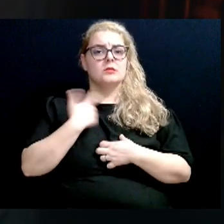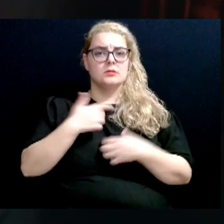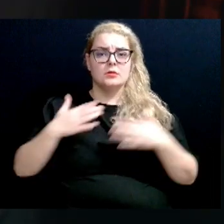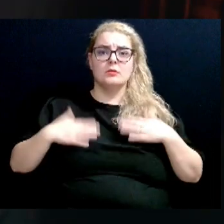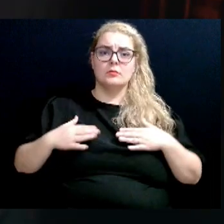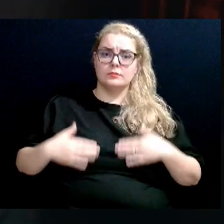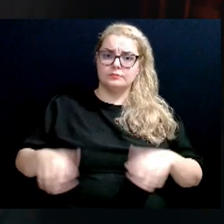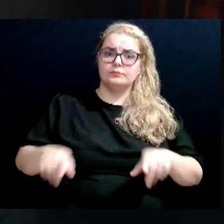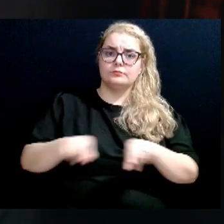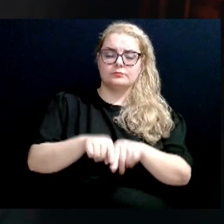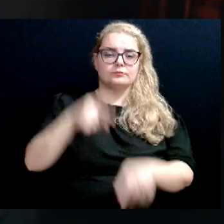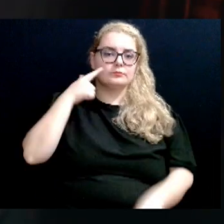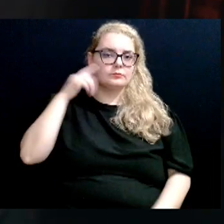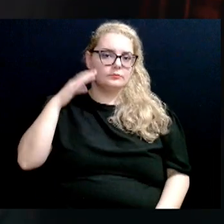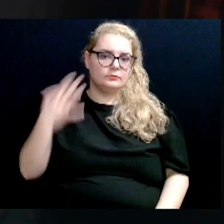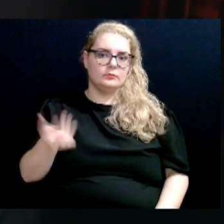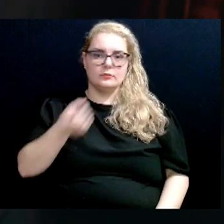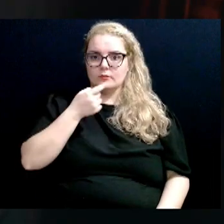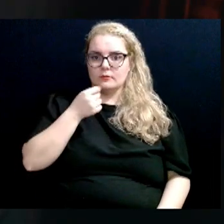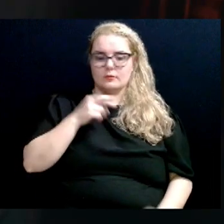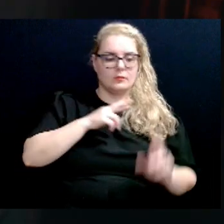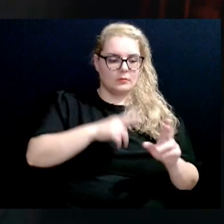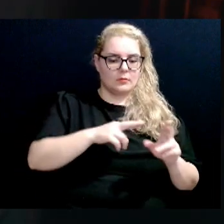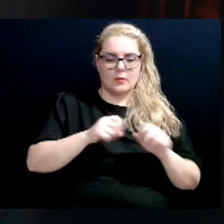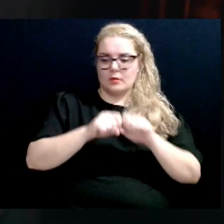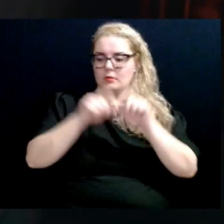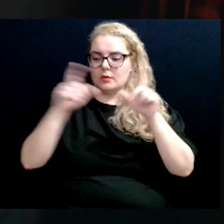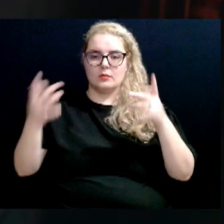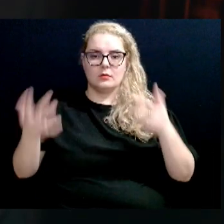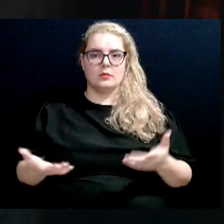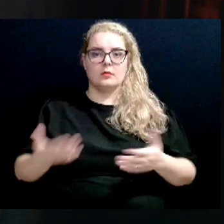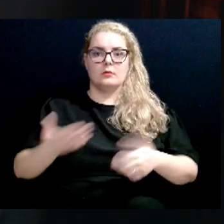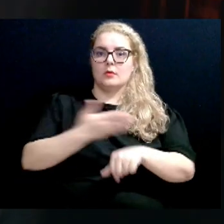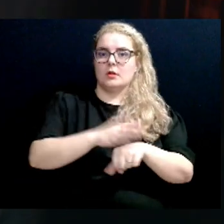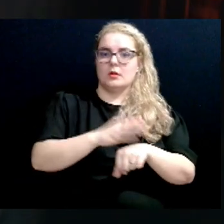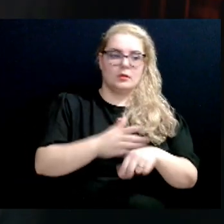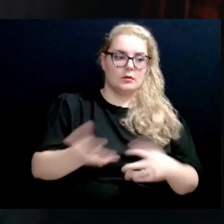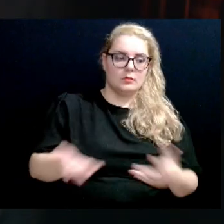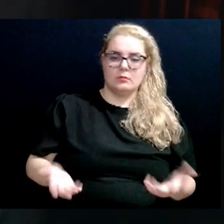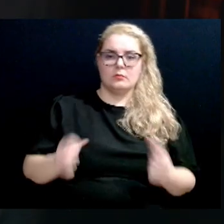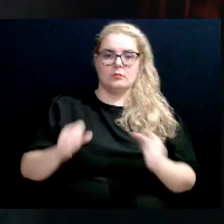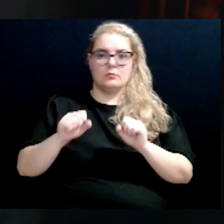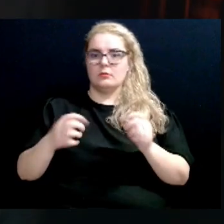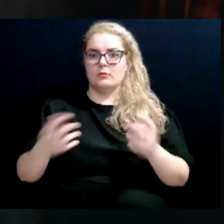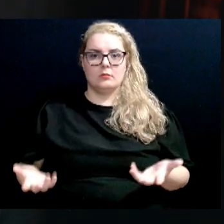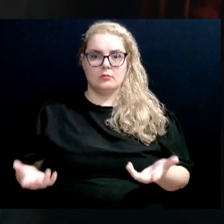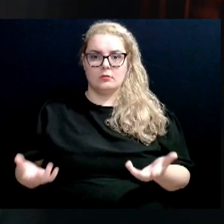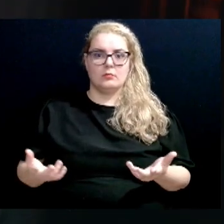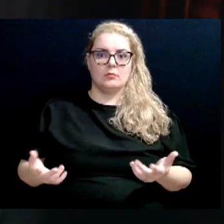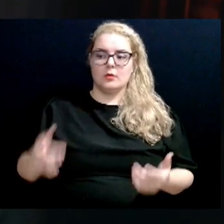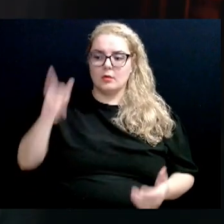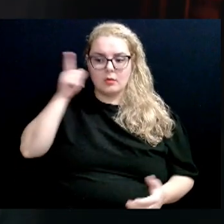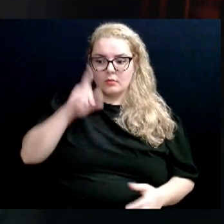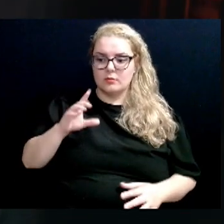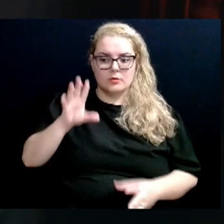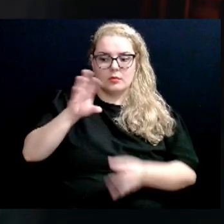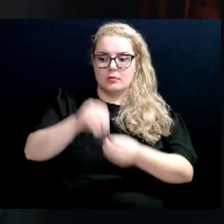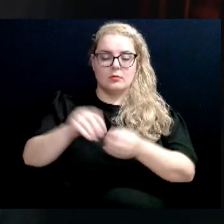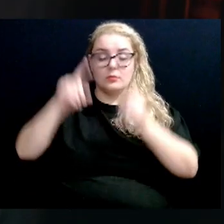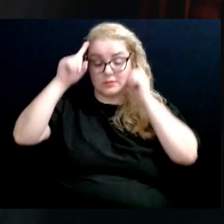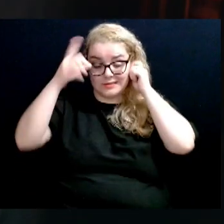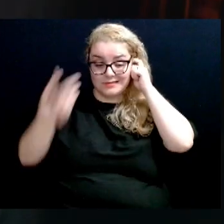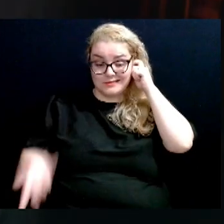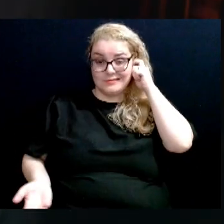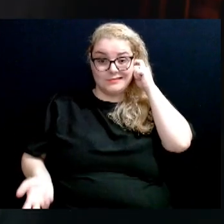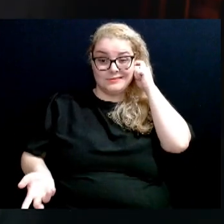quem toma um remédio para dormir, para acordar, para treinar, para poder vencer o dia, a sua vida está se